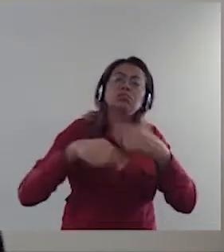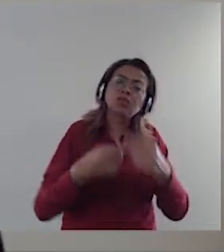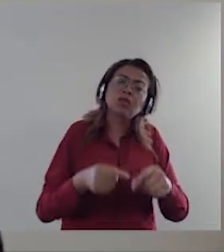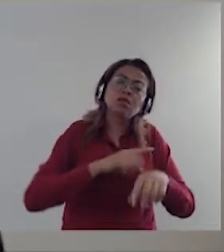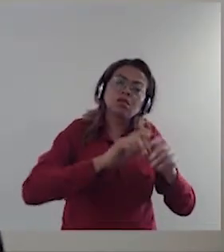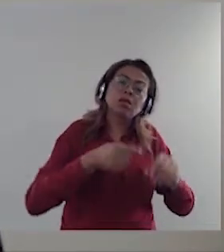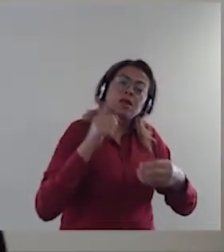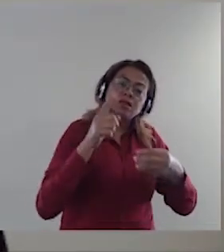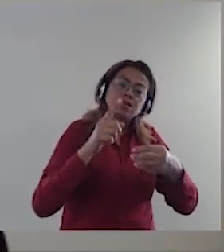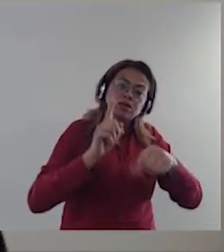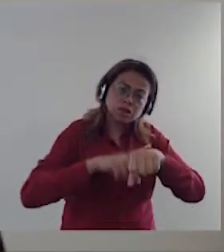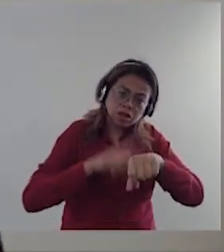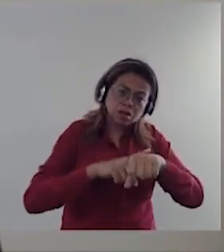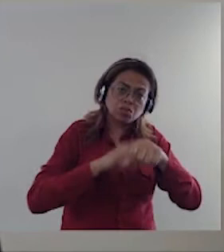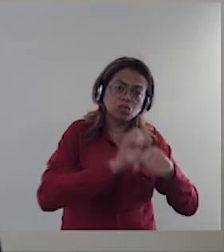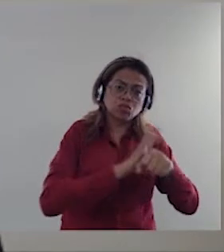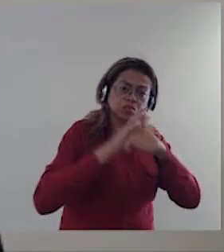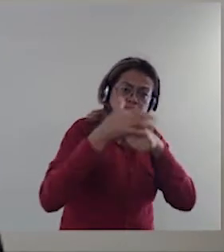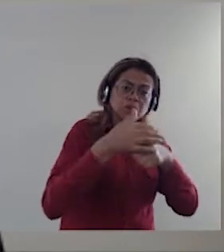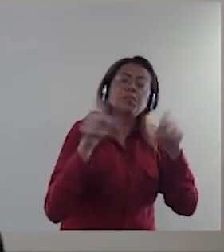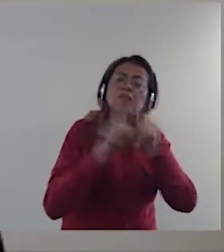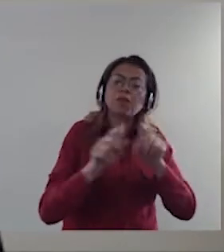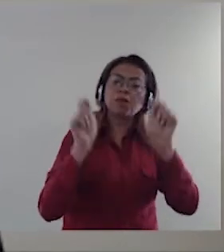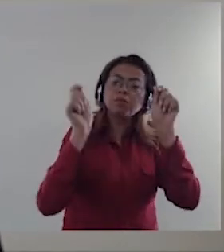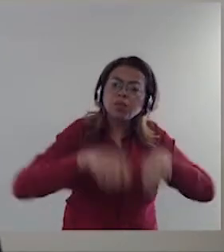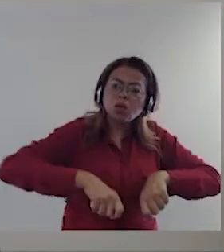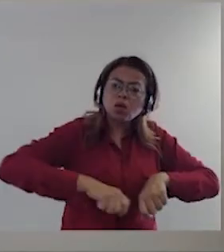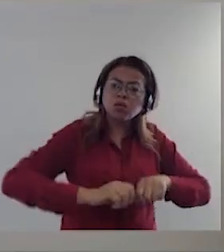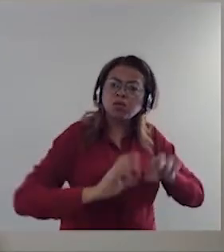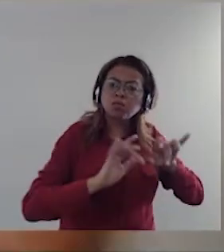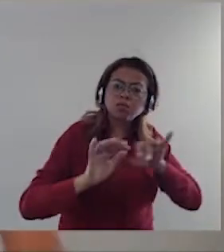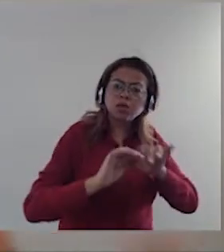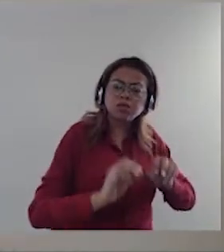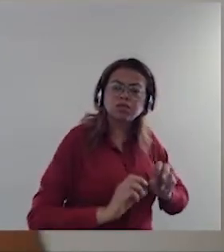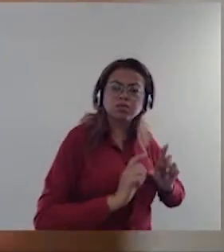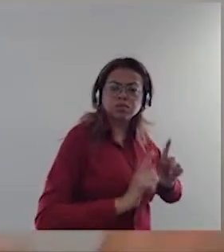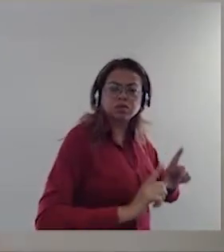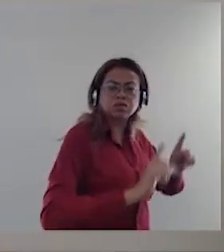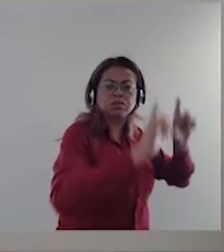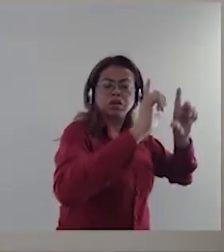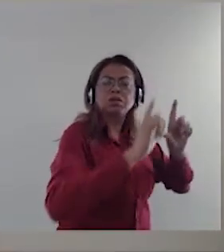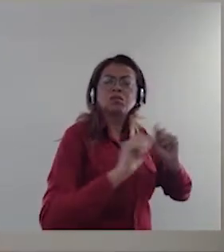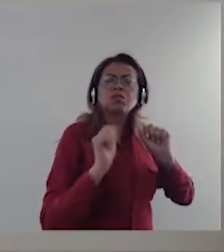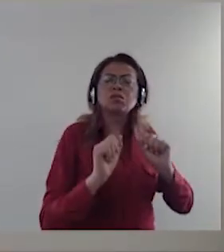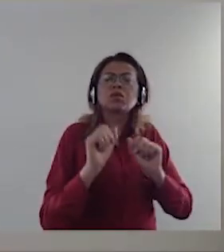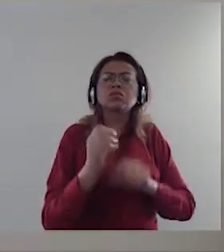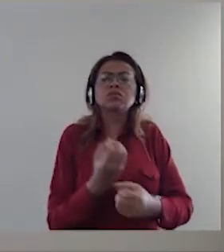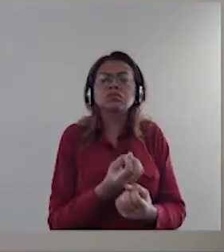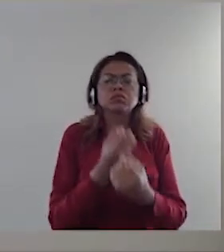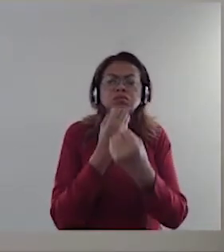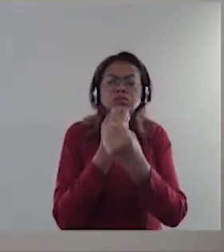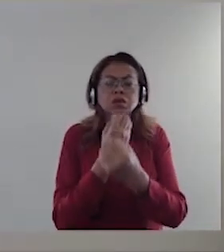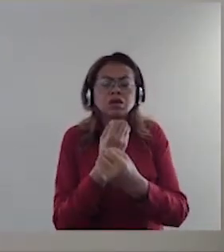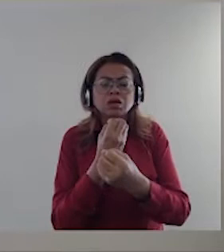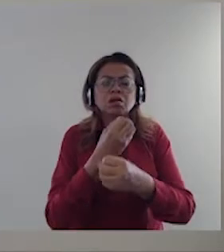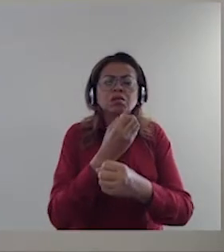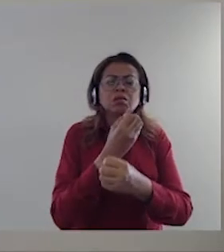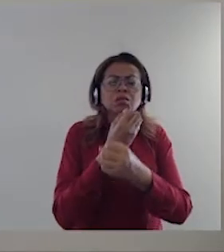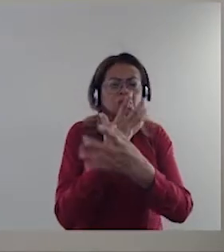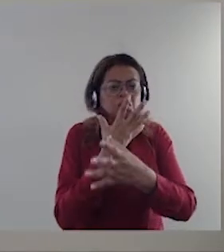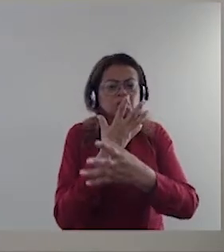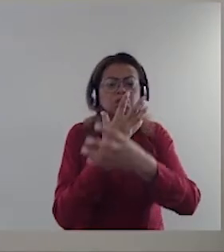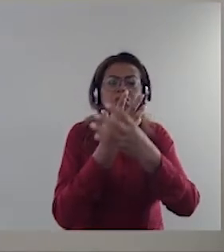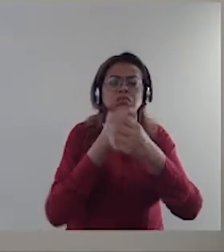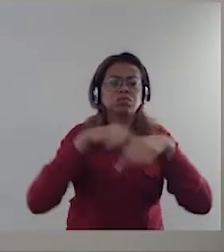durante a pandemia também por meios virtuais, né? Será que esses meios virtuais, aqui eu trago realmente para reflexão, embora